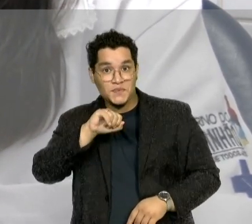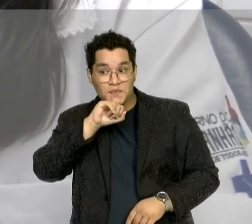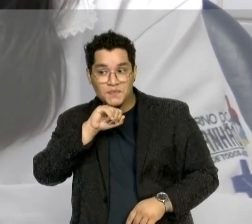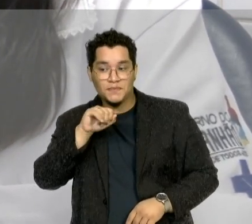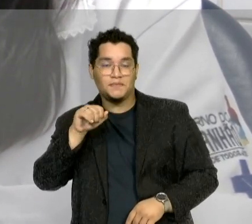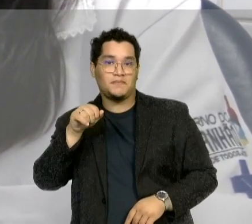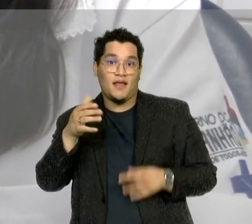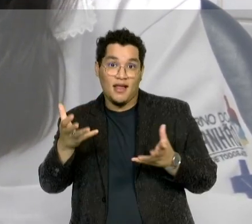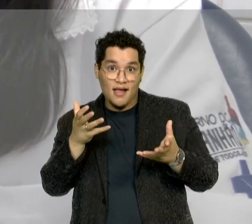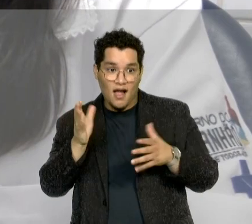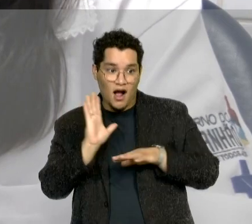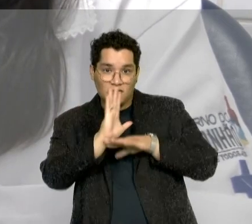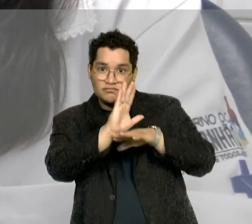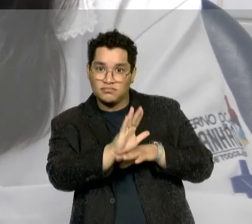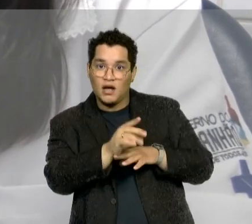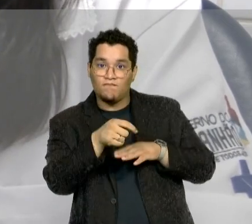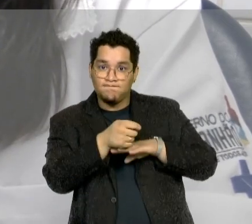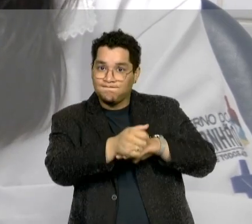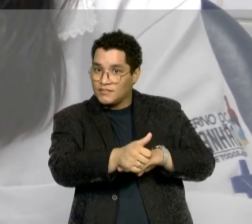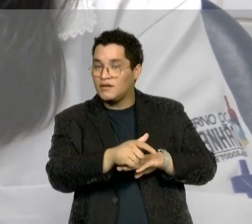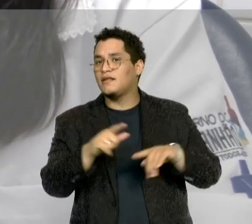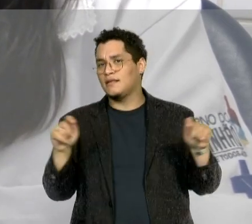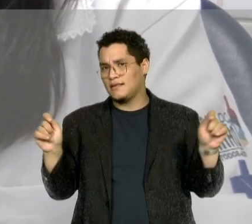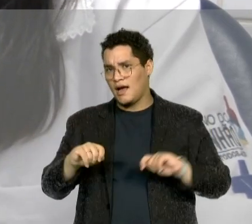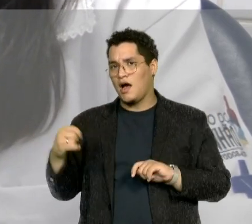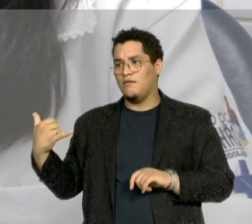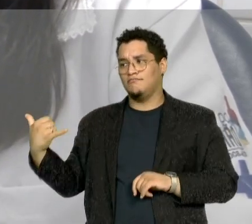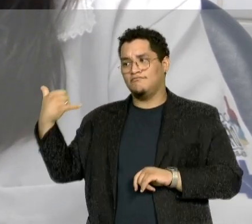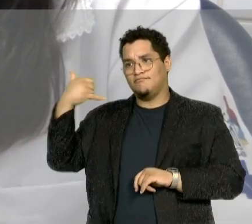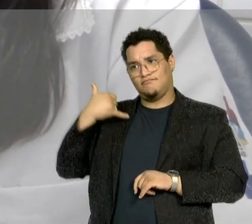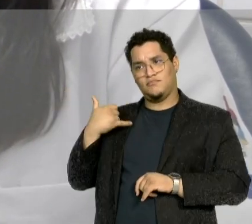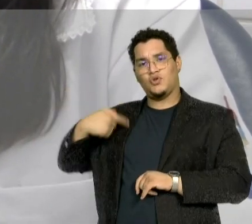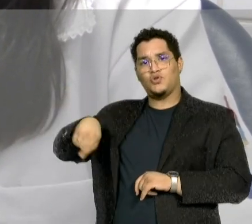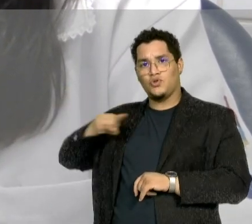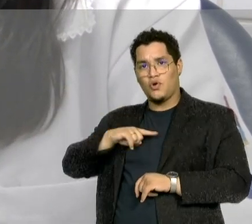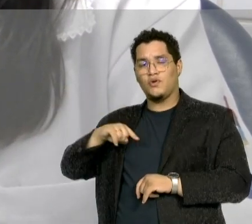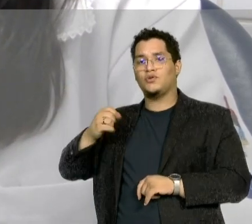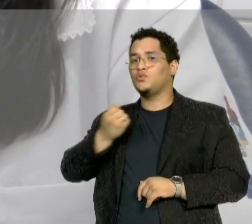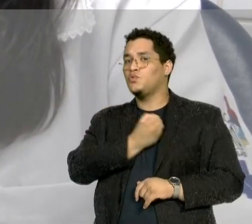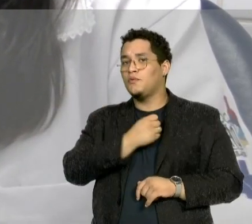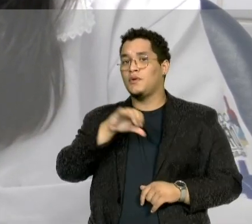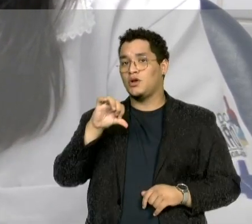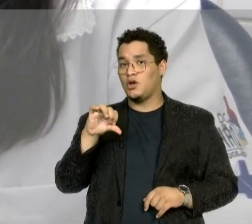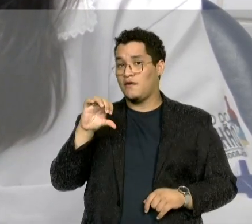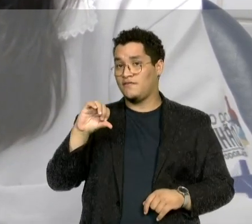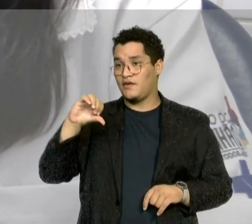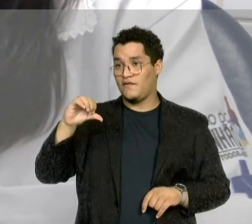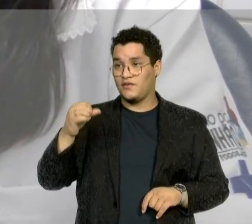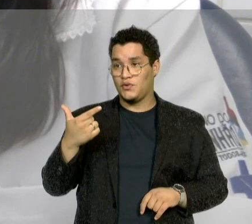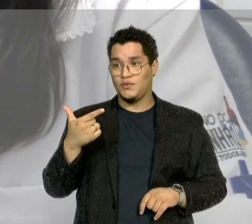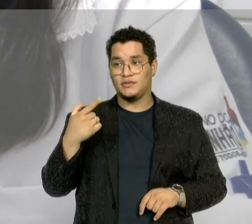né, para o telefone dos bancos de leite. O nosso telefone é o